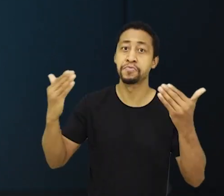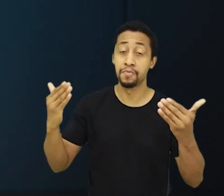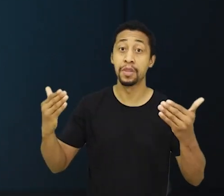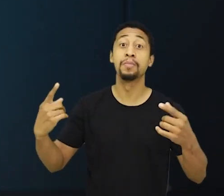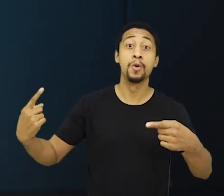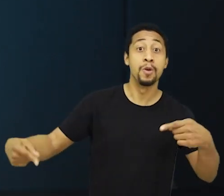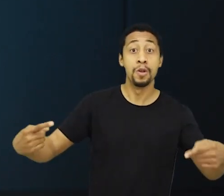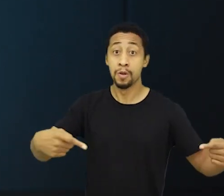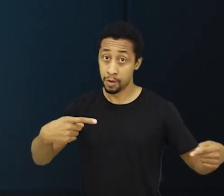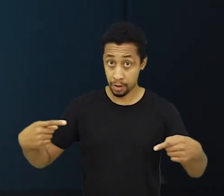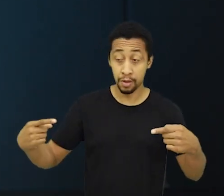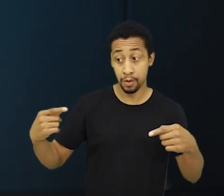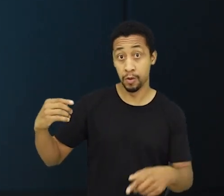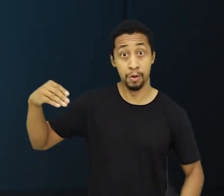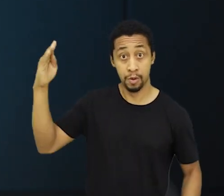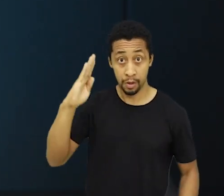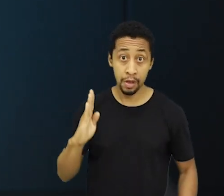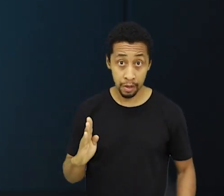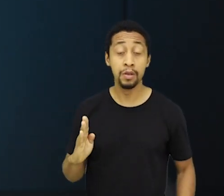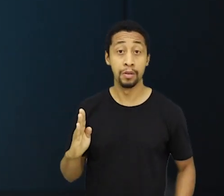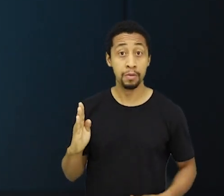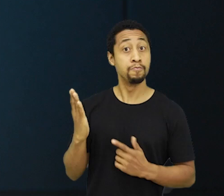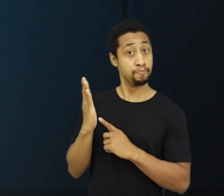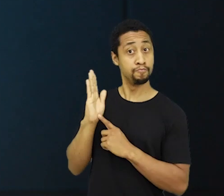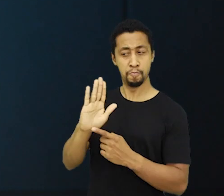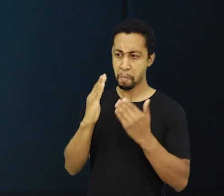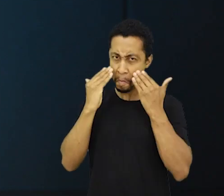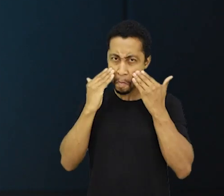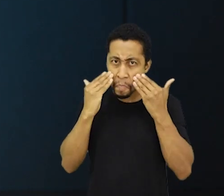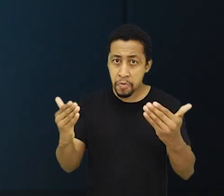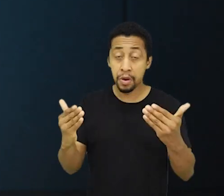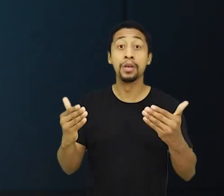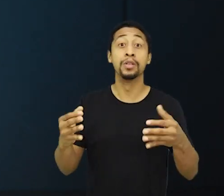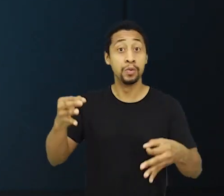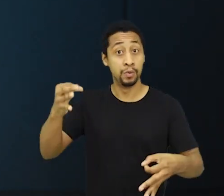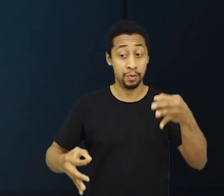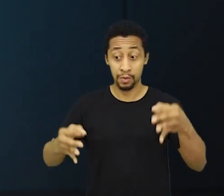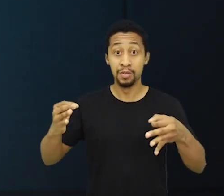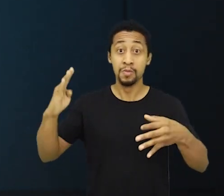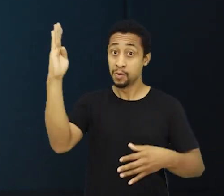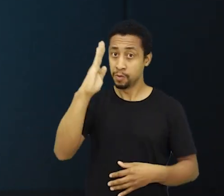do país e na história do Poder Judiciário brasileiro um ato de resistência.